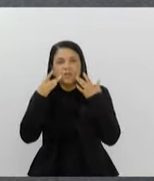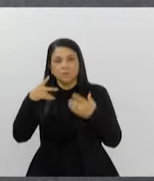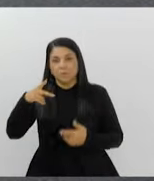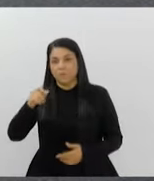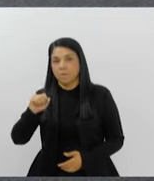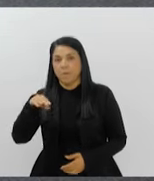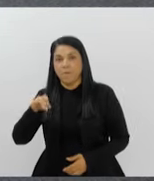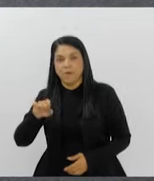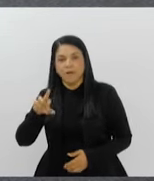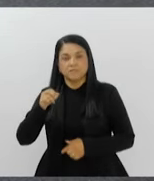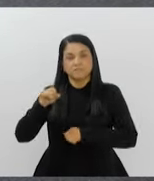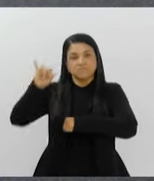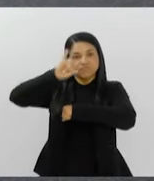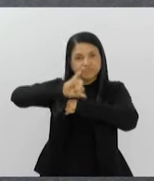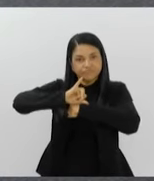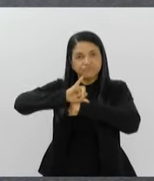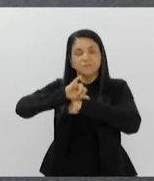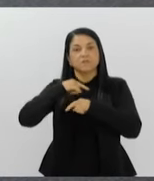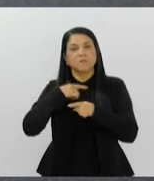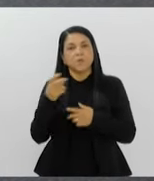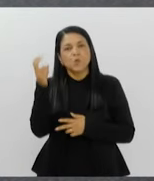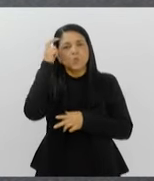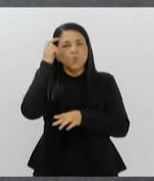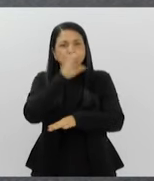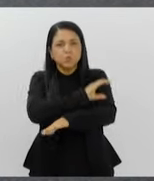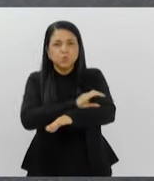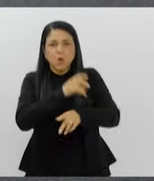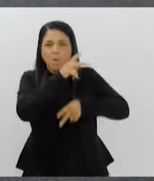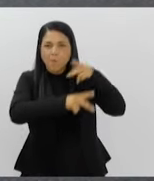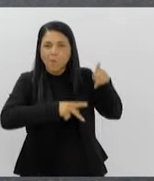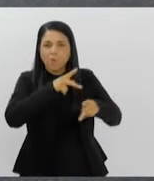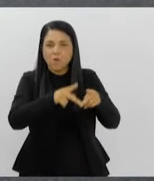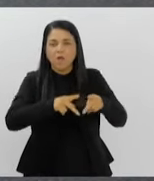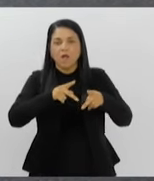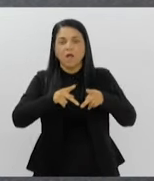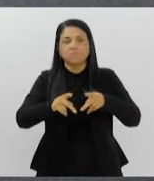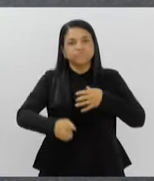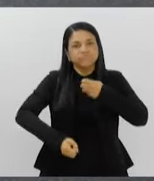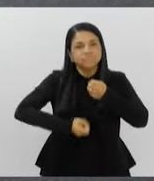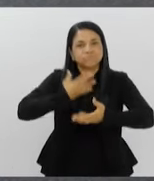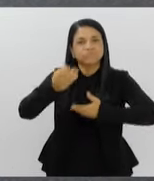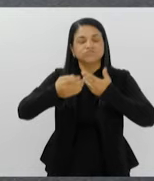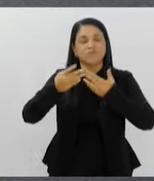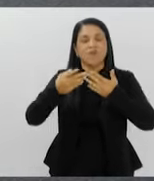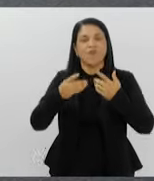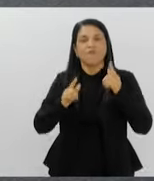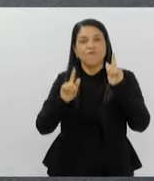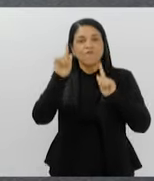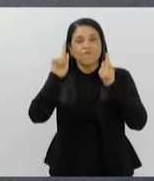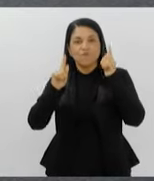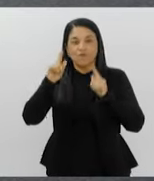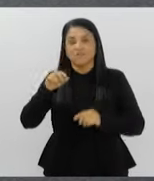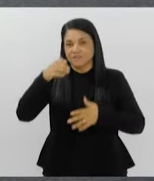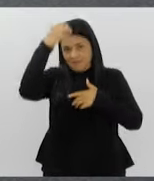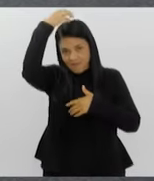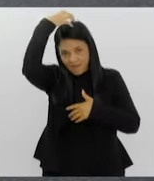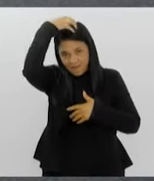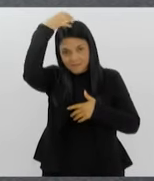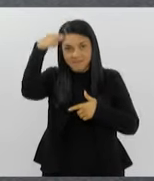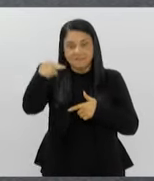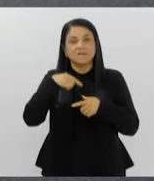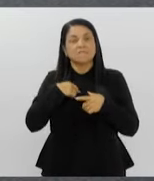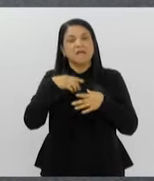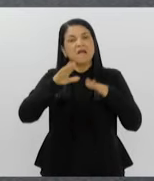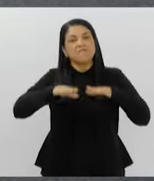Redonda, e como muita cultura popular que transpira ali, né, as folias de rede. mas, no entanto, essa cultura, por vezes, é